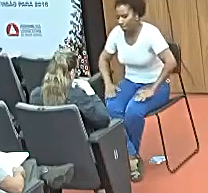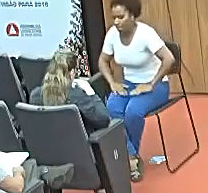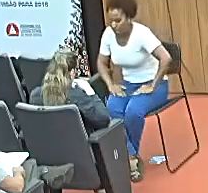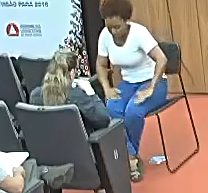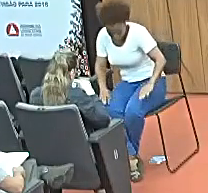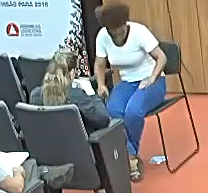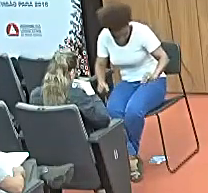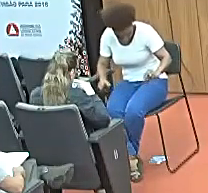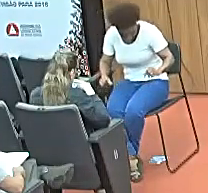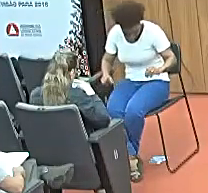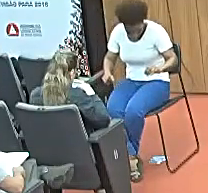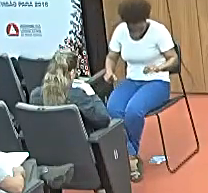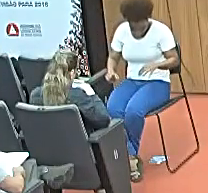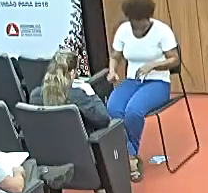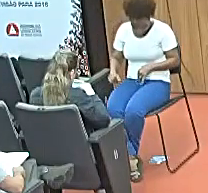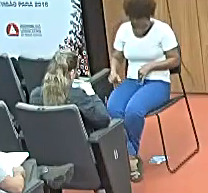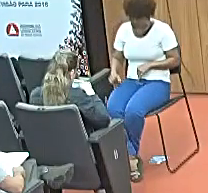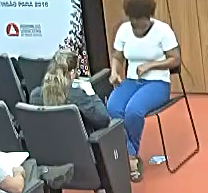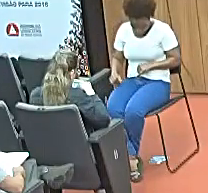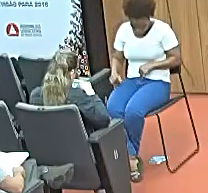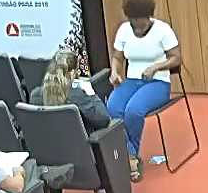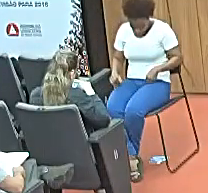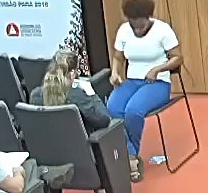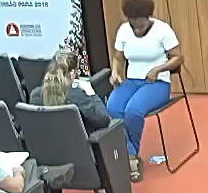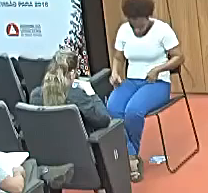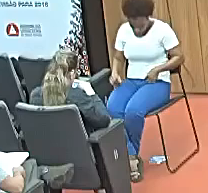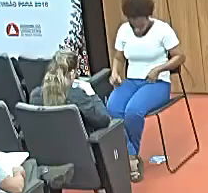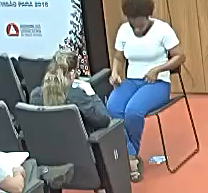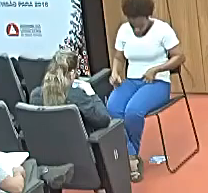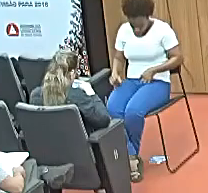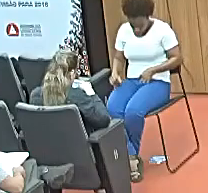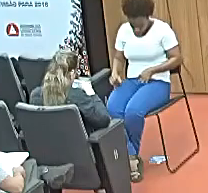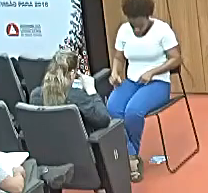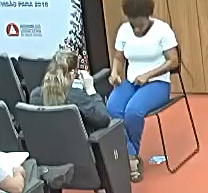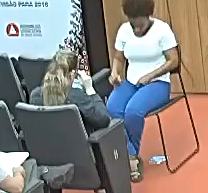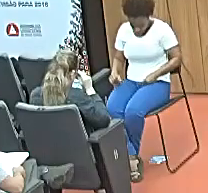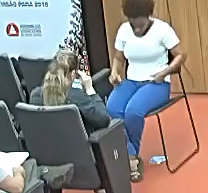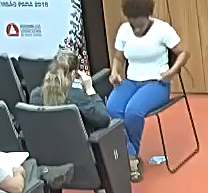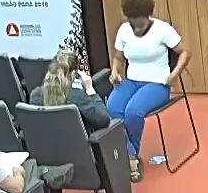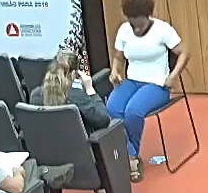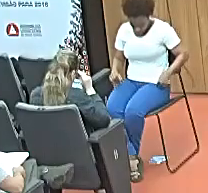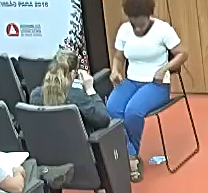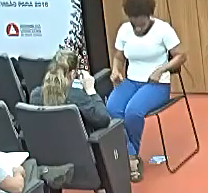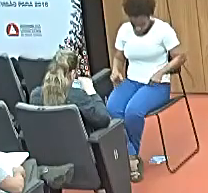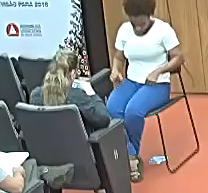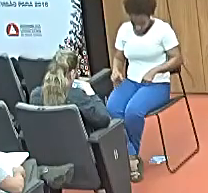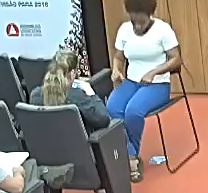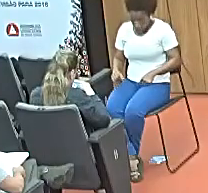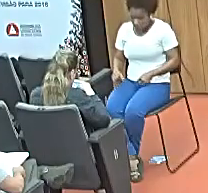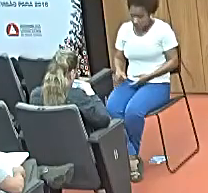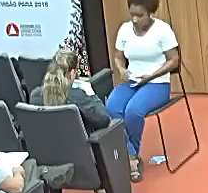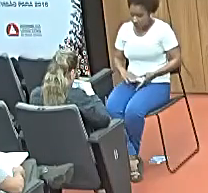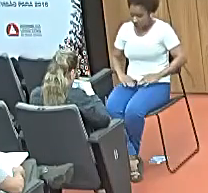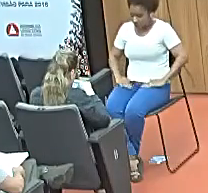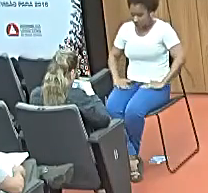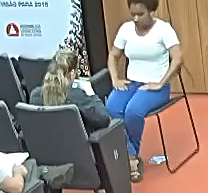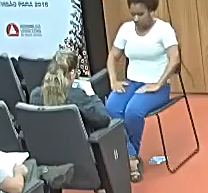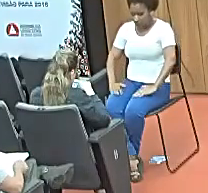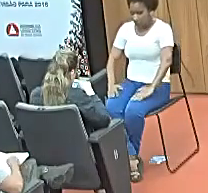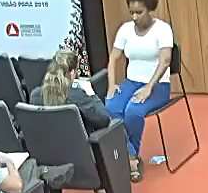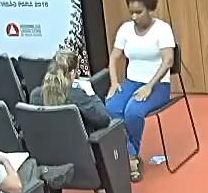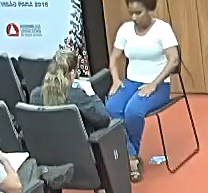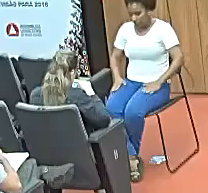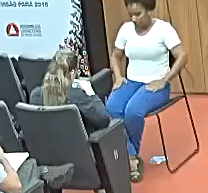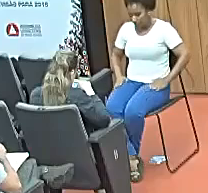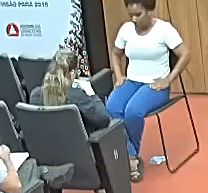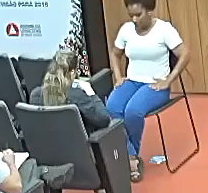4599 rede complementar de suporte social na atenção ao dependente químico visando a sua adequação ao disposto